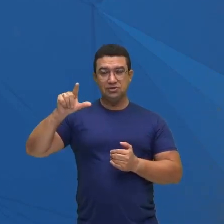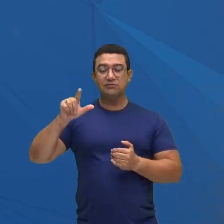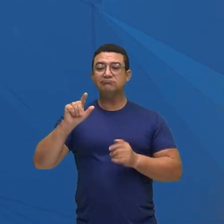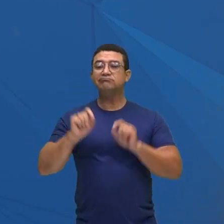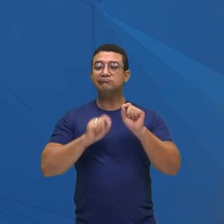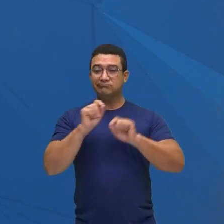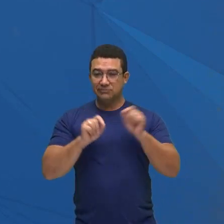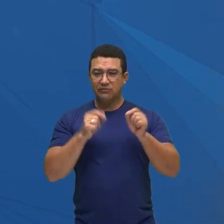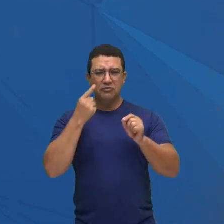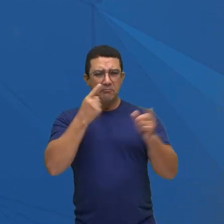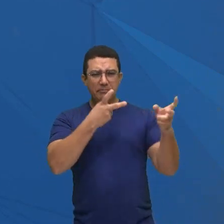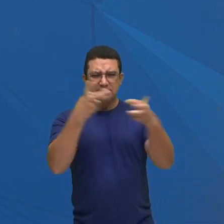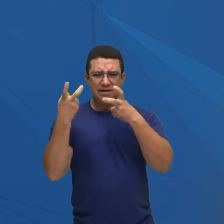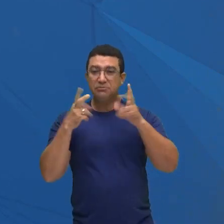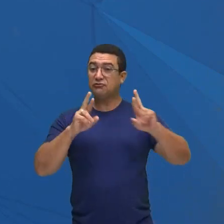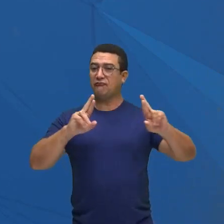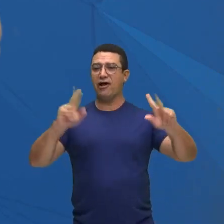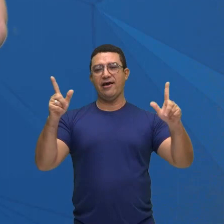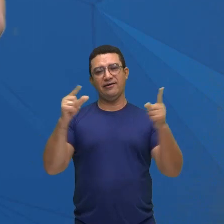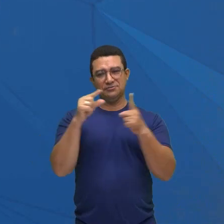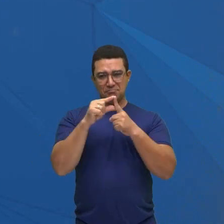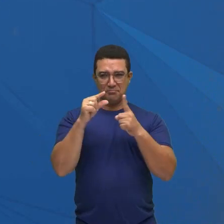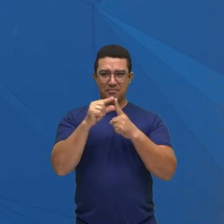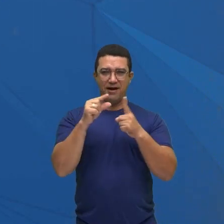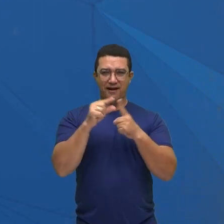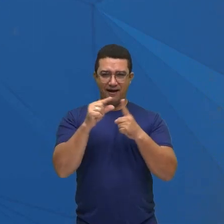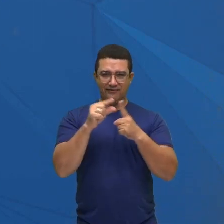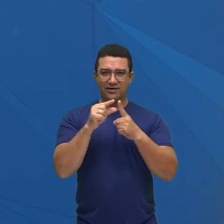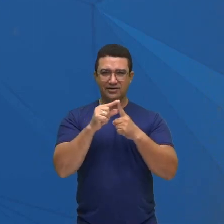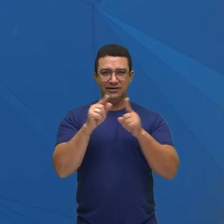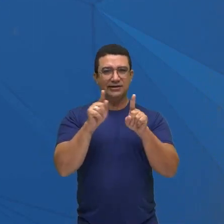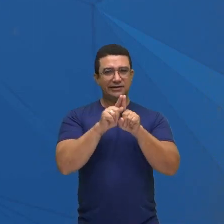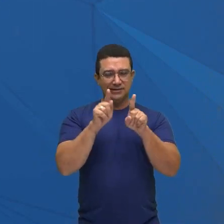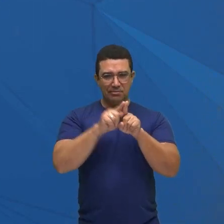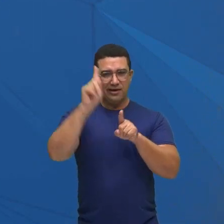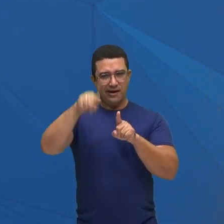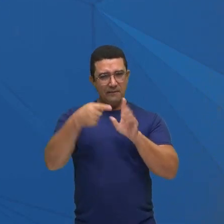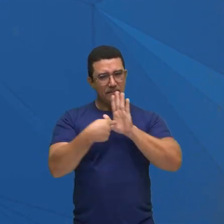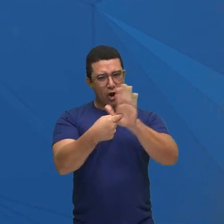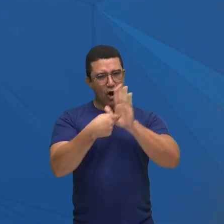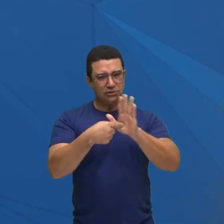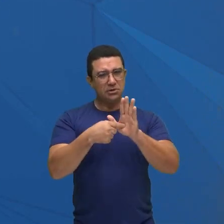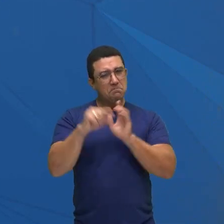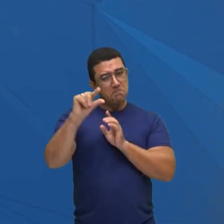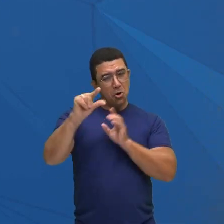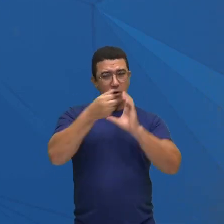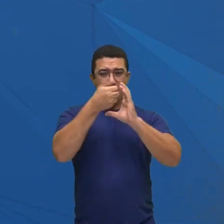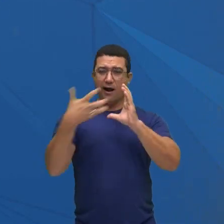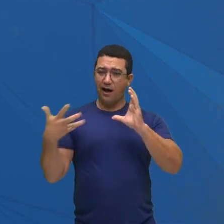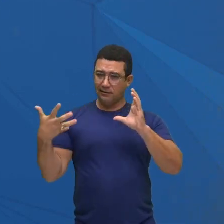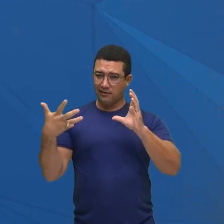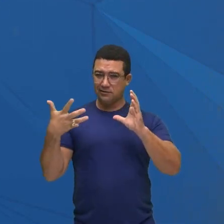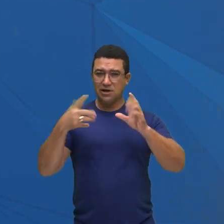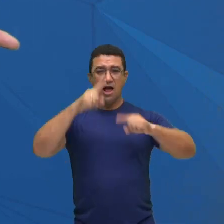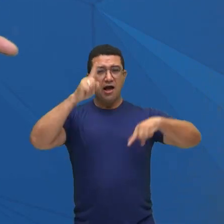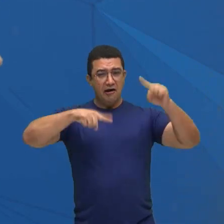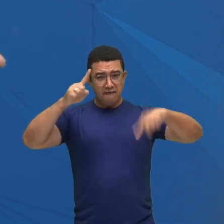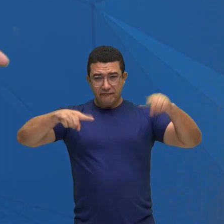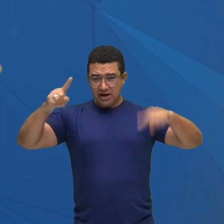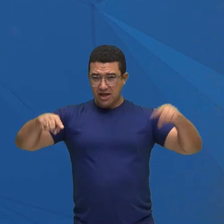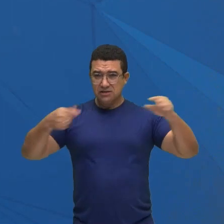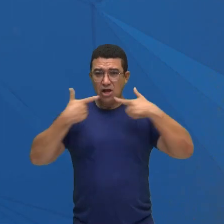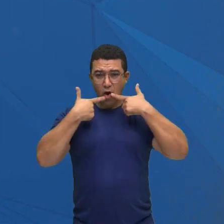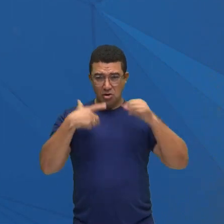na palavra, na maneira como eles se expressam. Isso também traz um pouco da característica que eu estou falando, dessa variação que acontece por